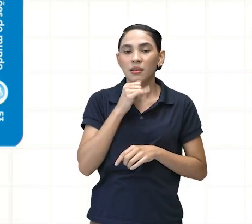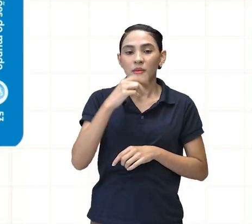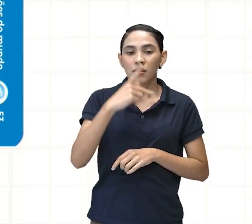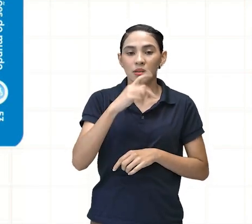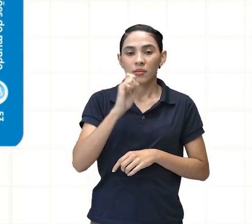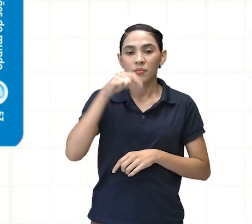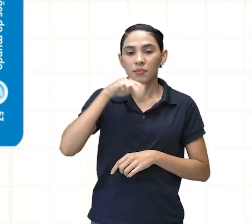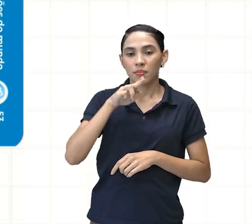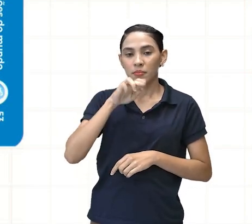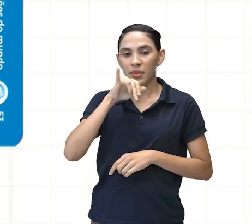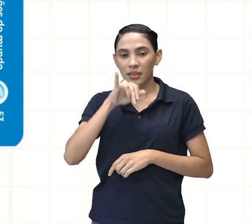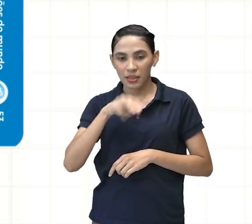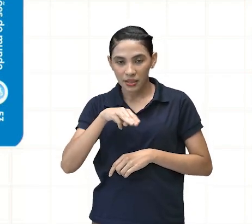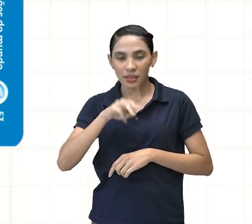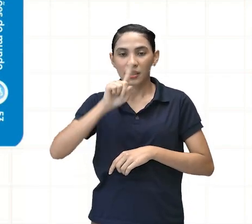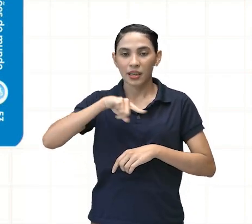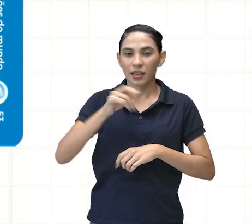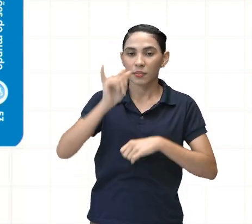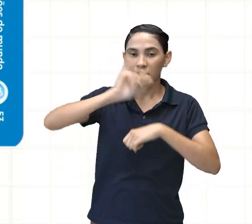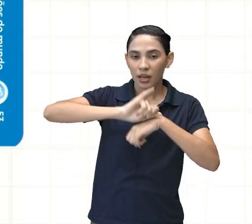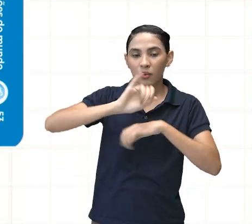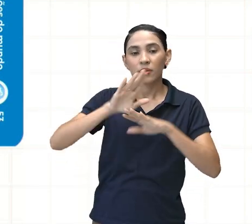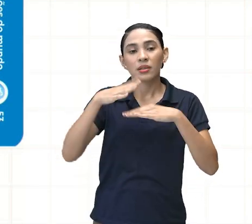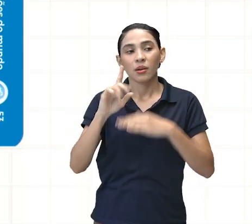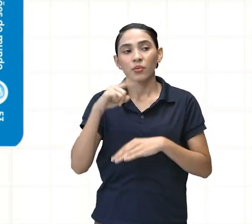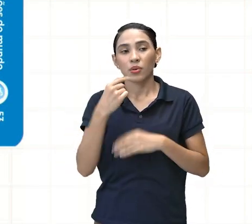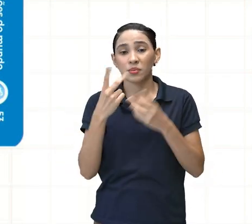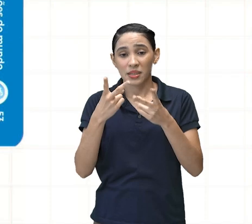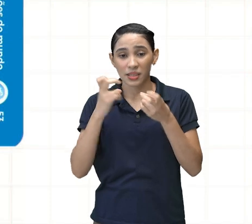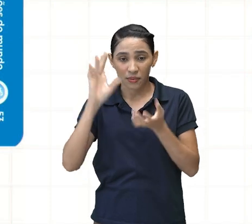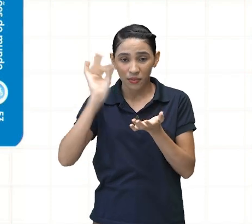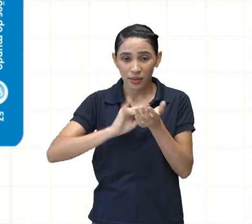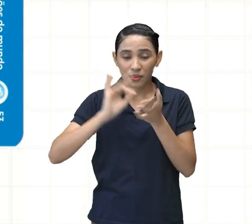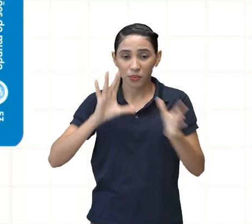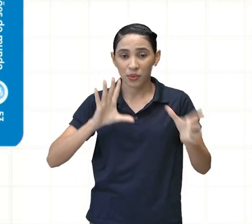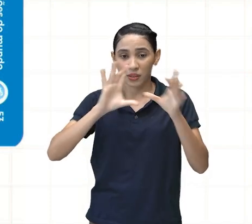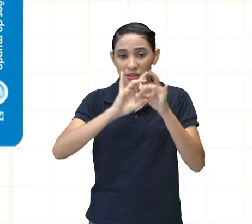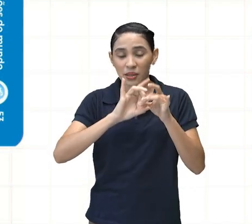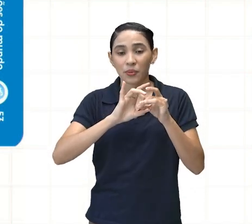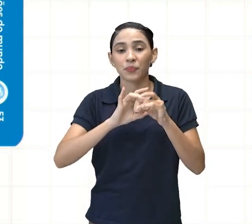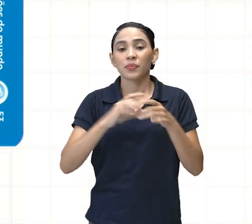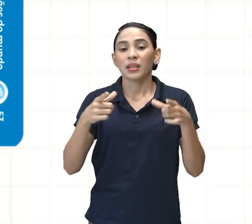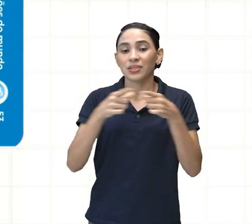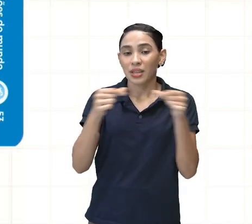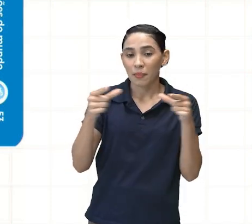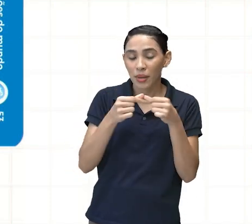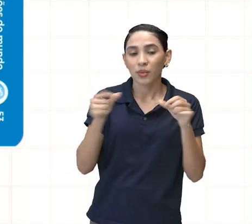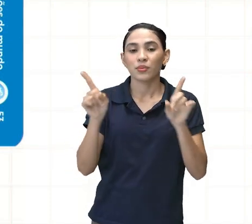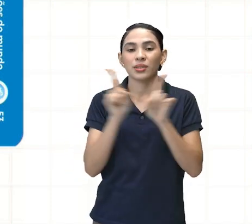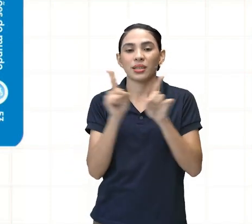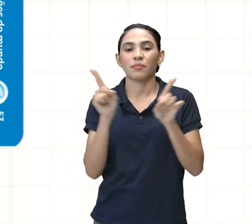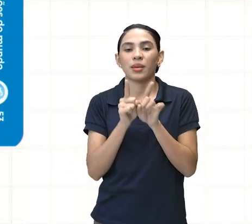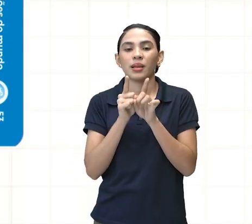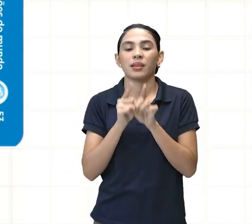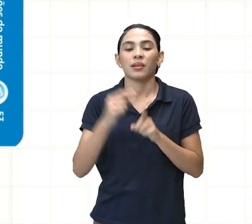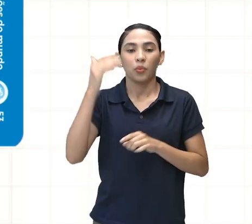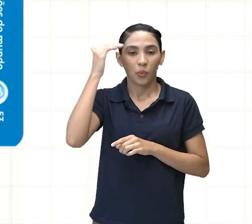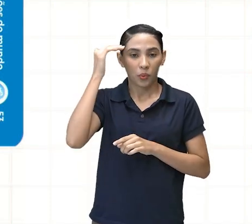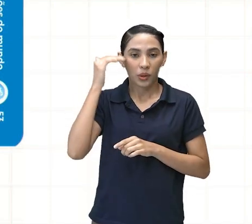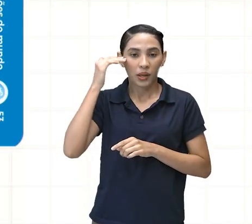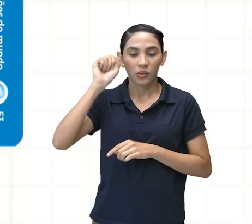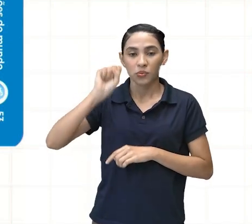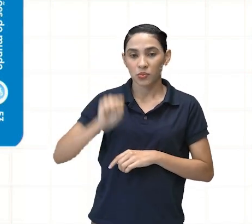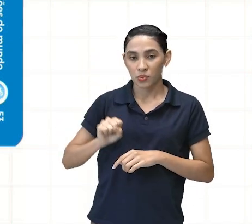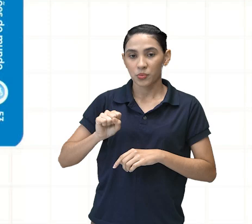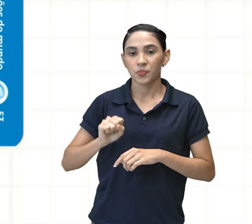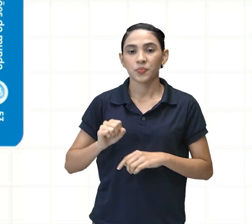Pequim, a capital. Então, a gente acaba observando essa conexão com o Japão e também com a Coreia